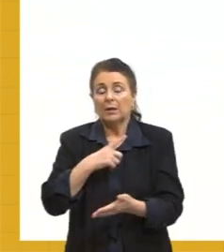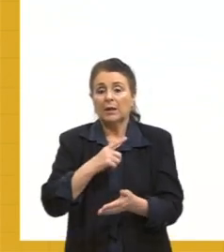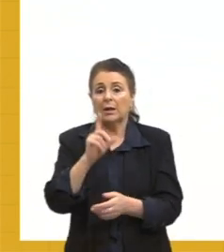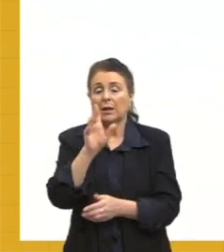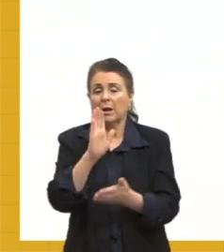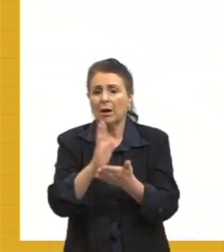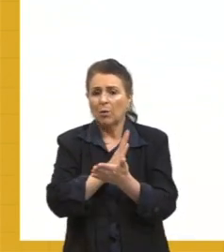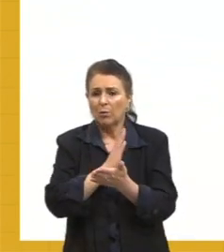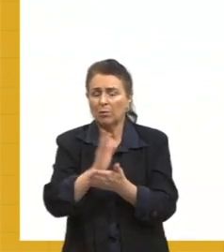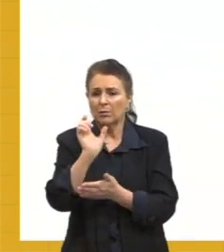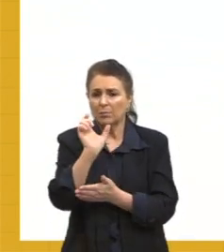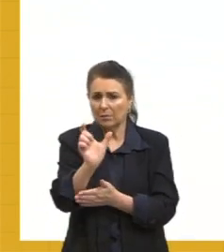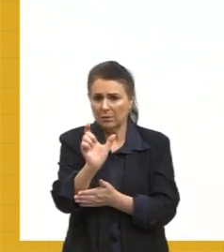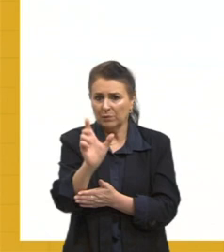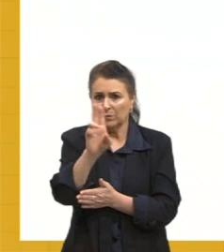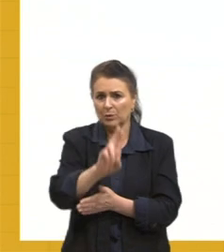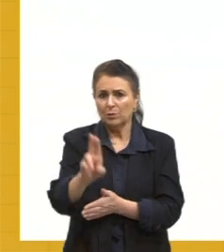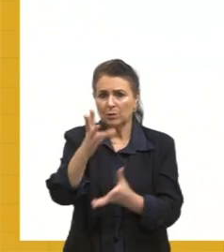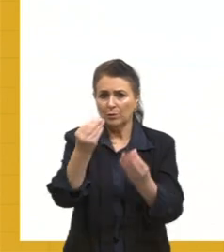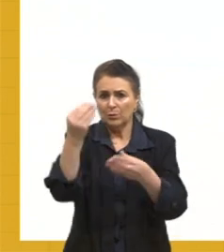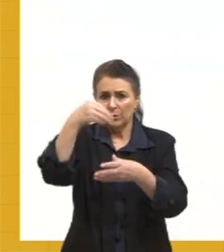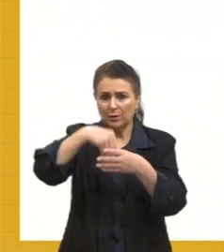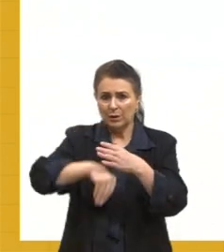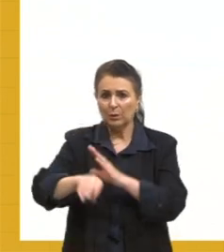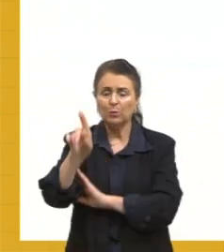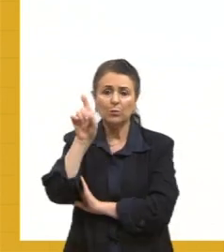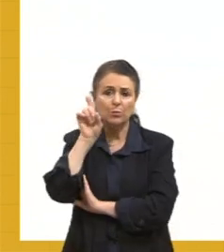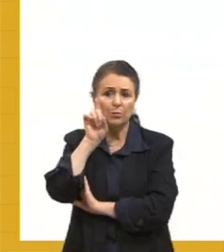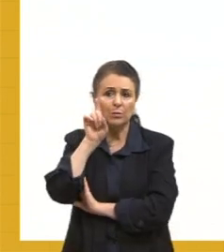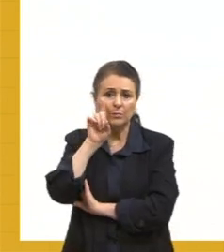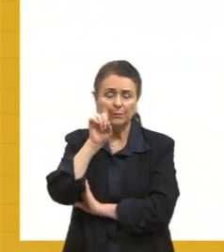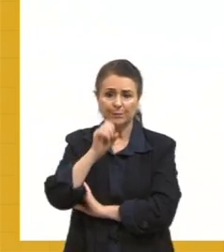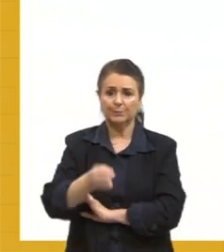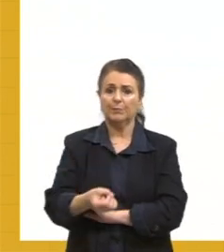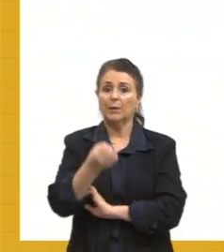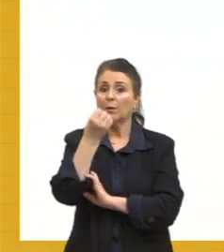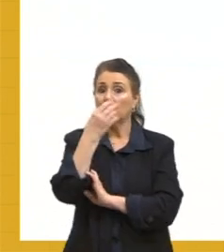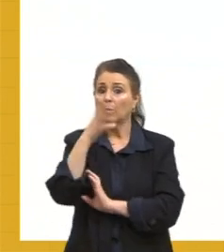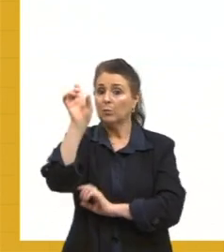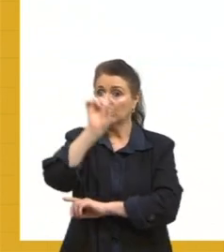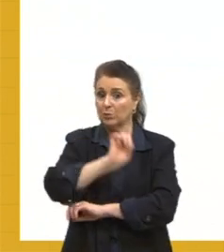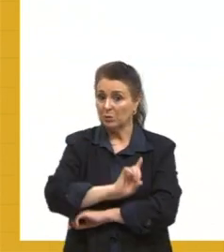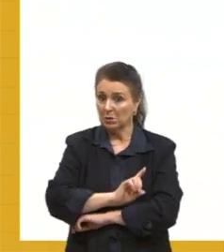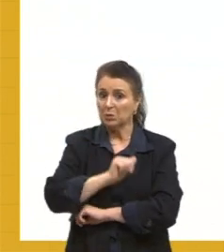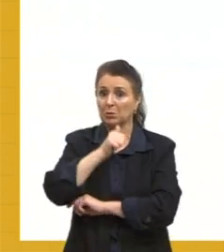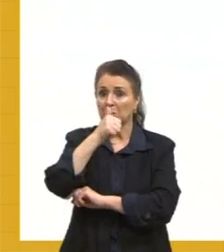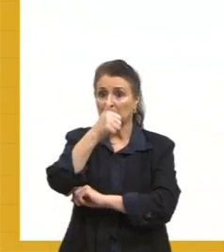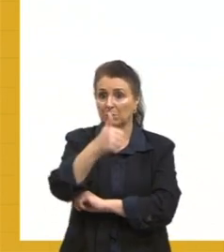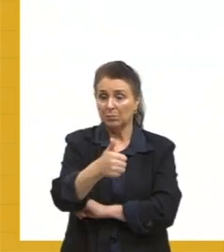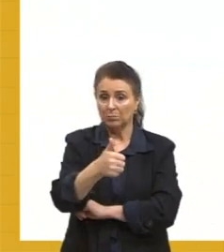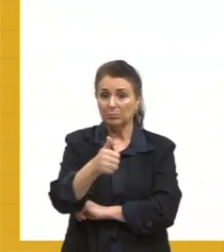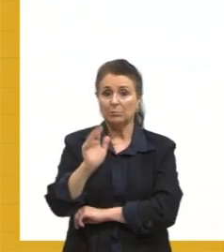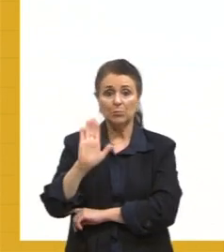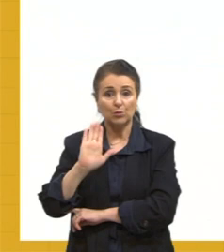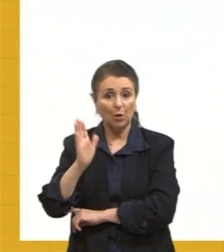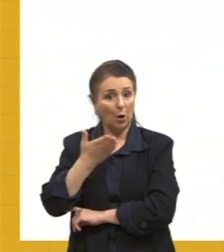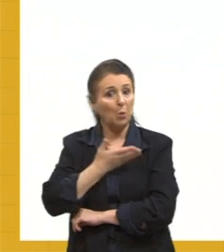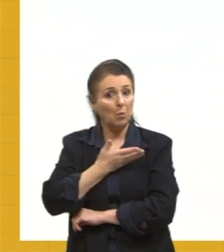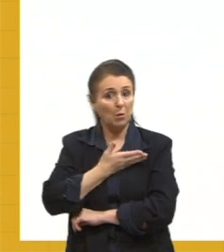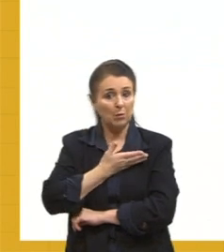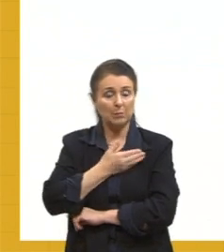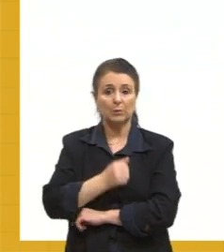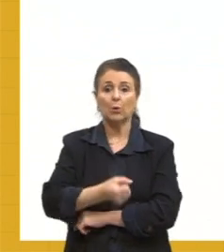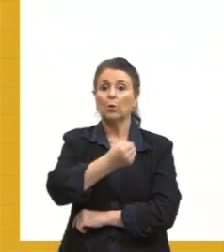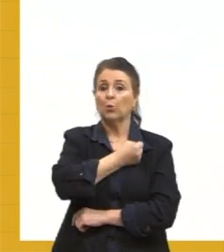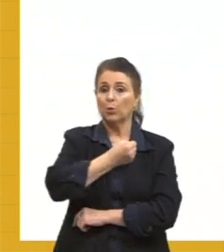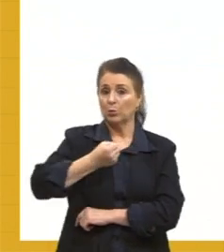muito comuns dentro dos Estados Unidos tá o Buenos dias como estás adiosa amigo os